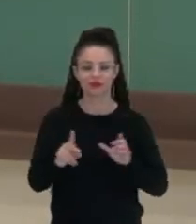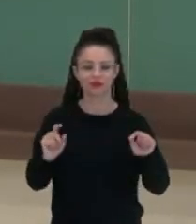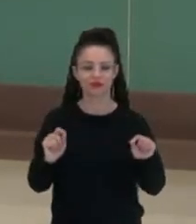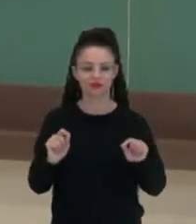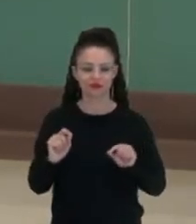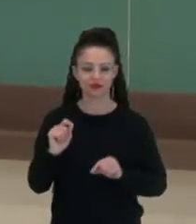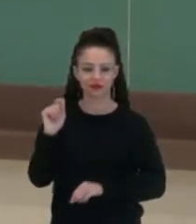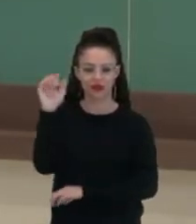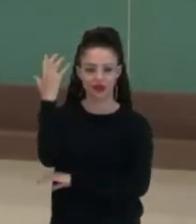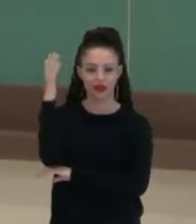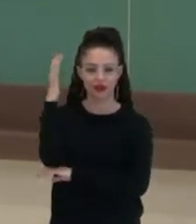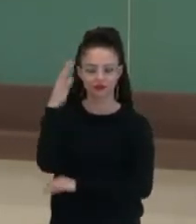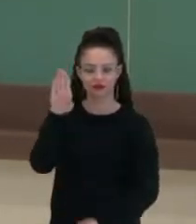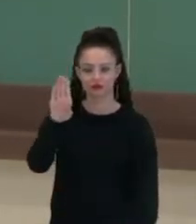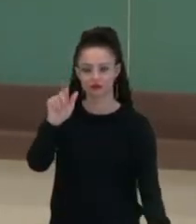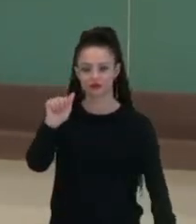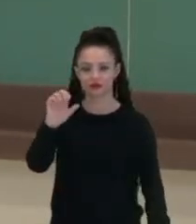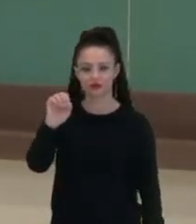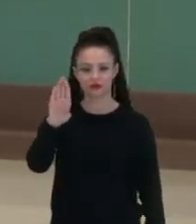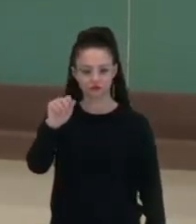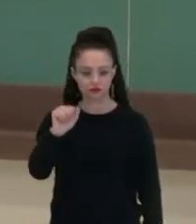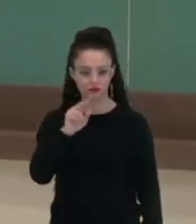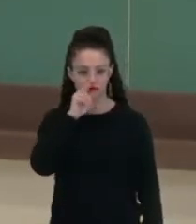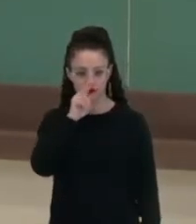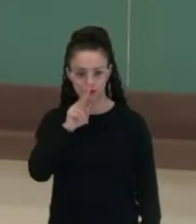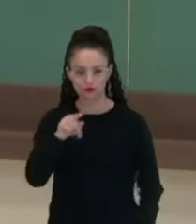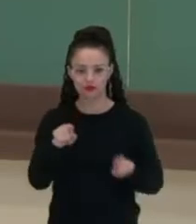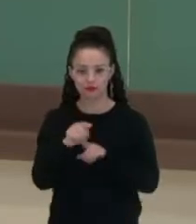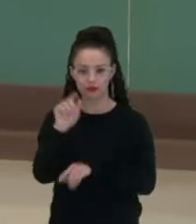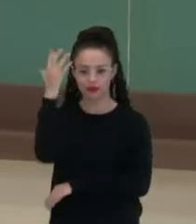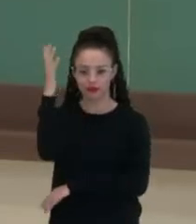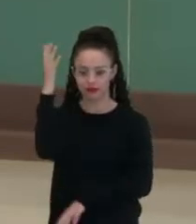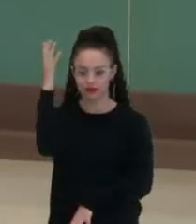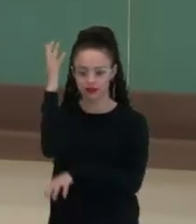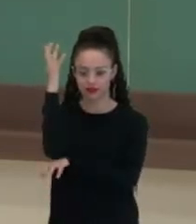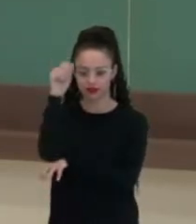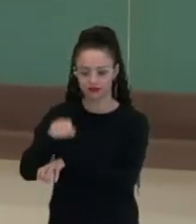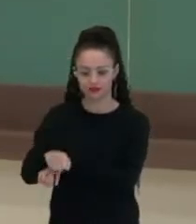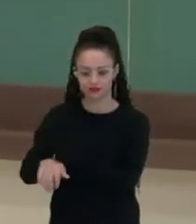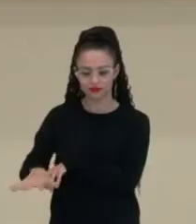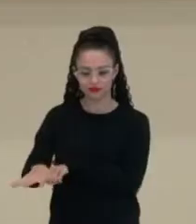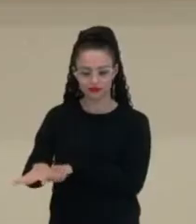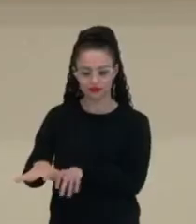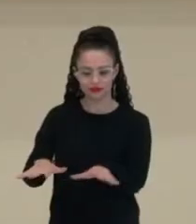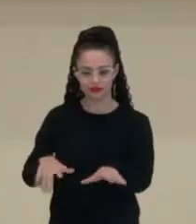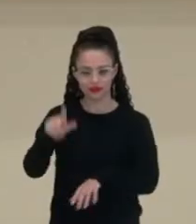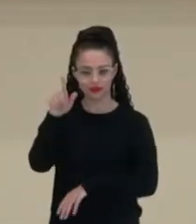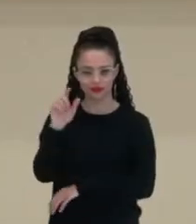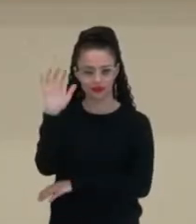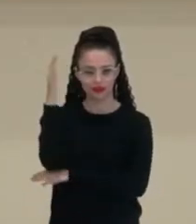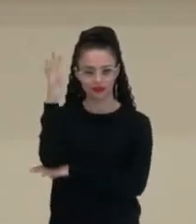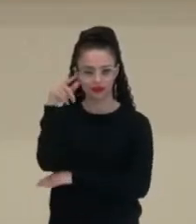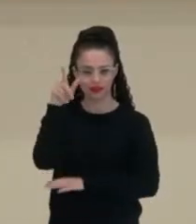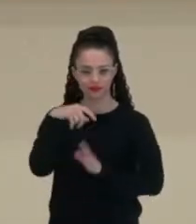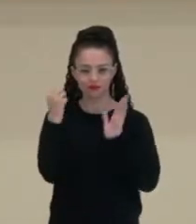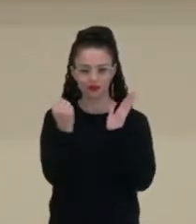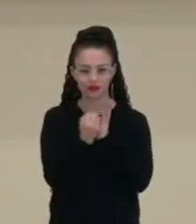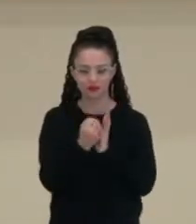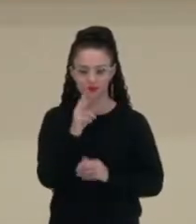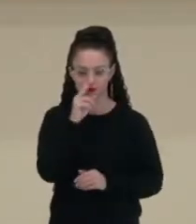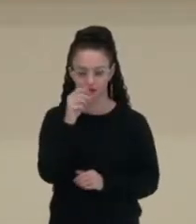árvore baobá, que traz essa força também, desse enraizamento, que o baobá é uma árvore muito grande, que traz